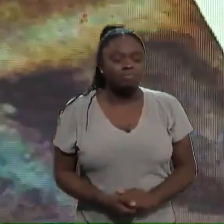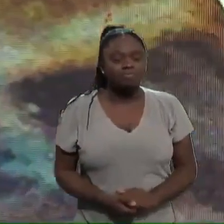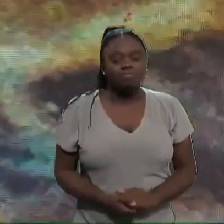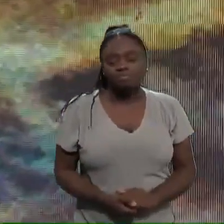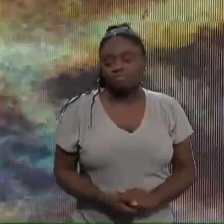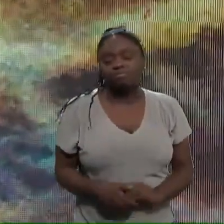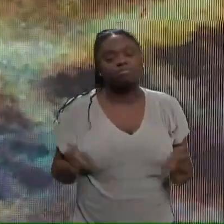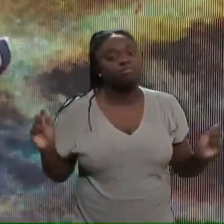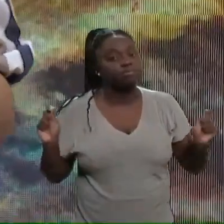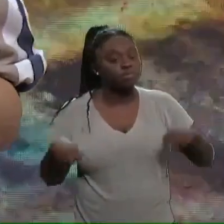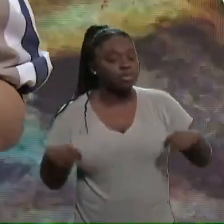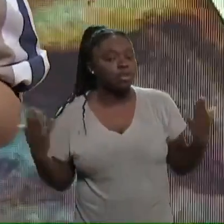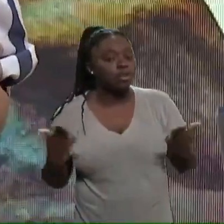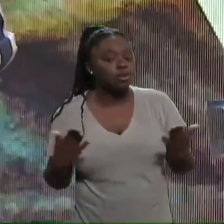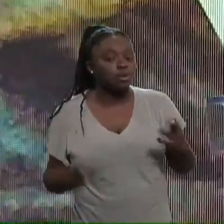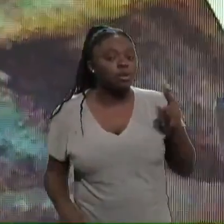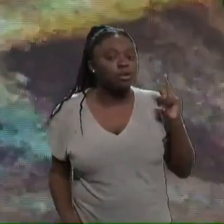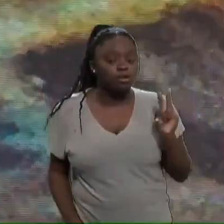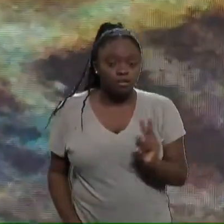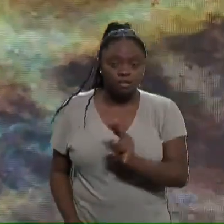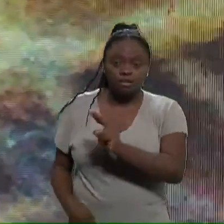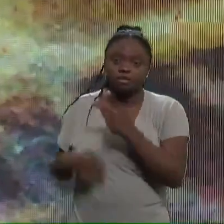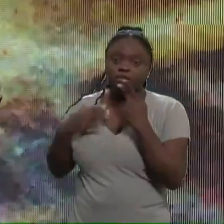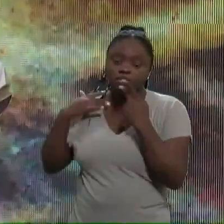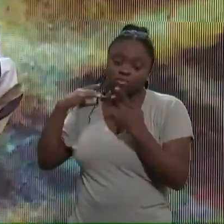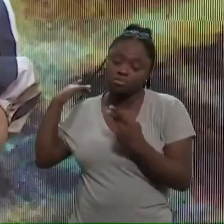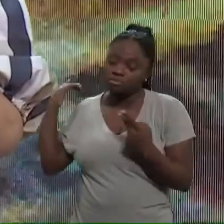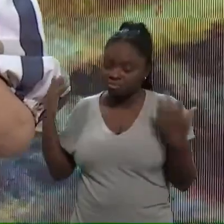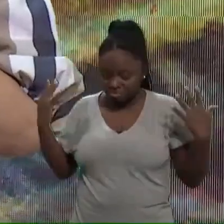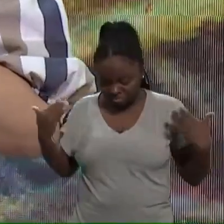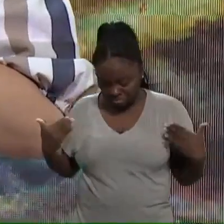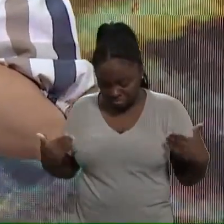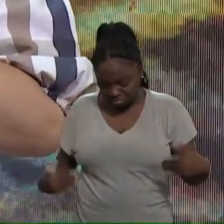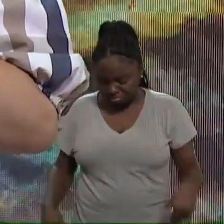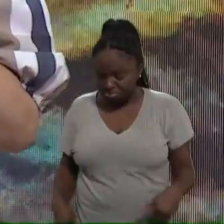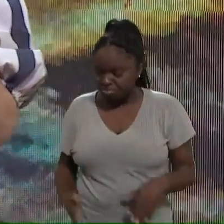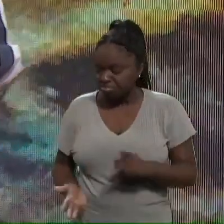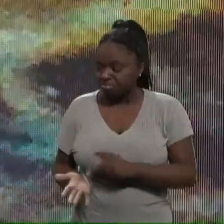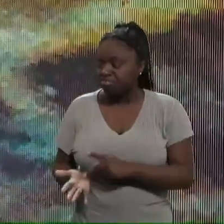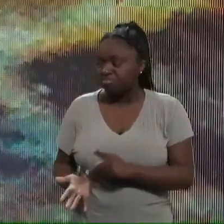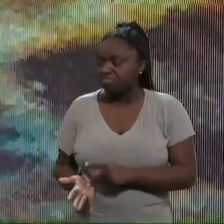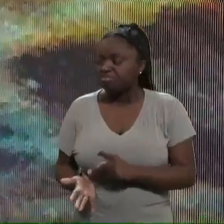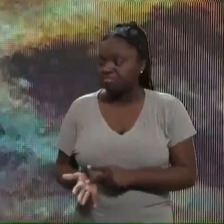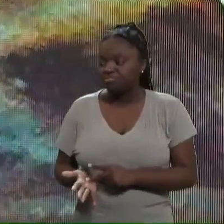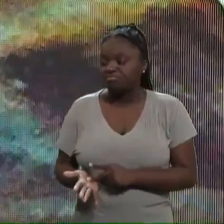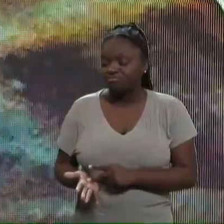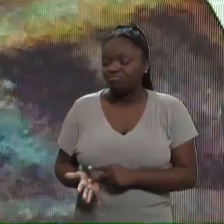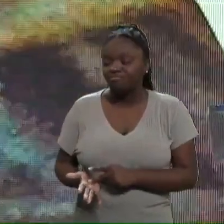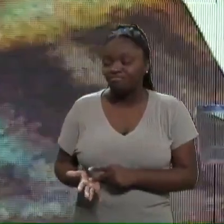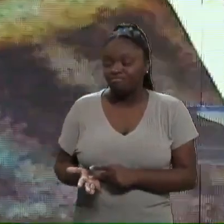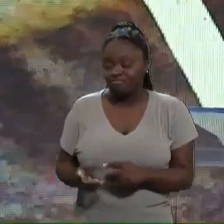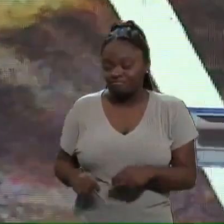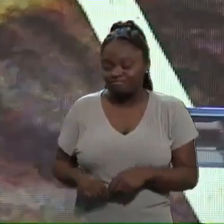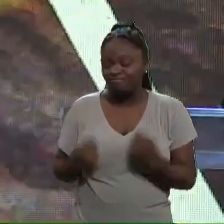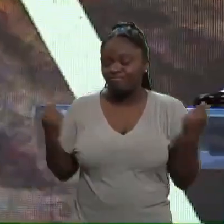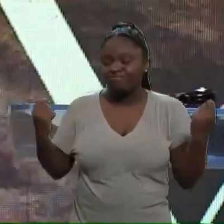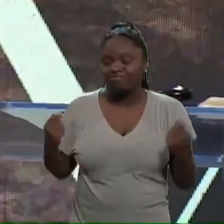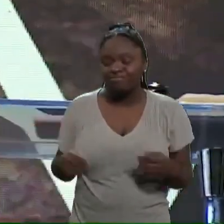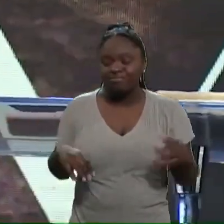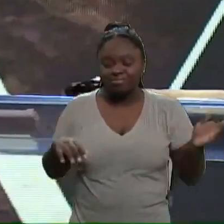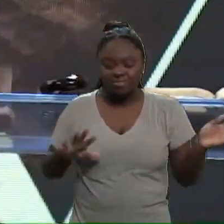Davi podia nessa hora olhar para ele e dizer: realmente, eu sou improvável, deixa para